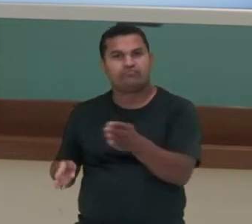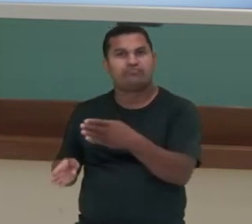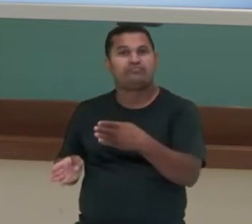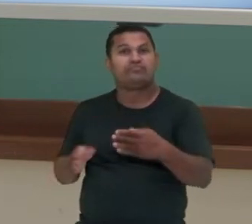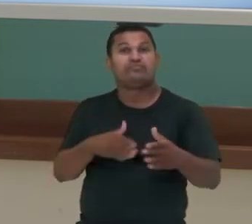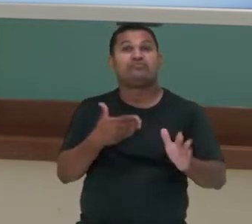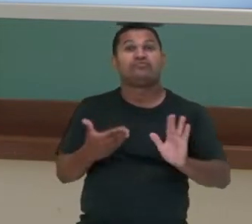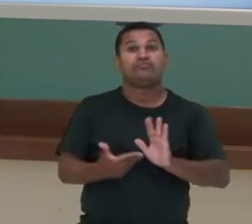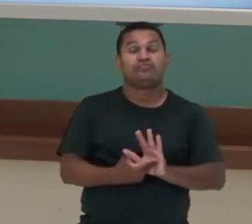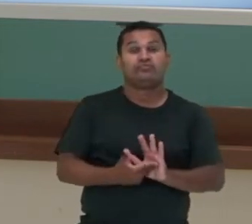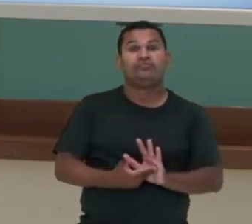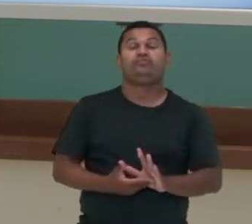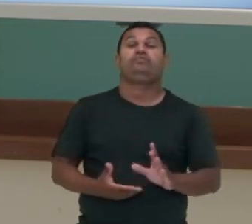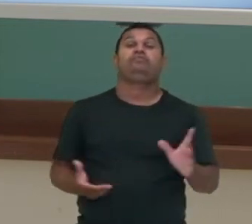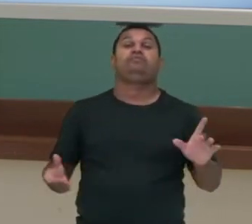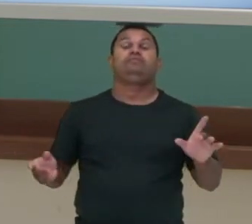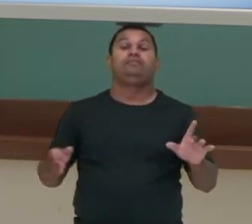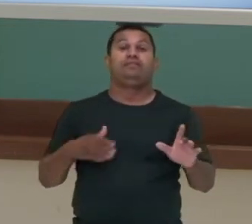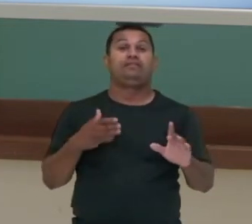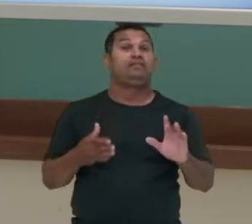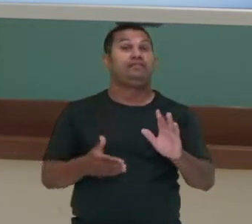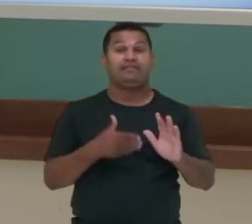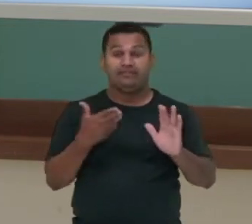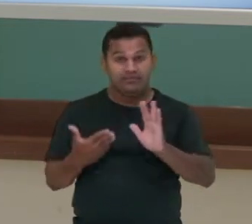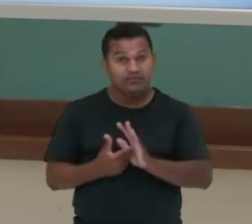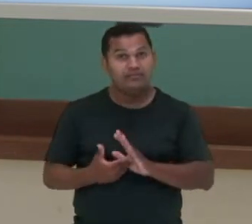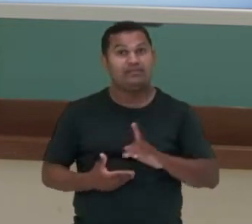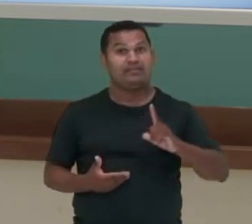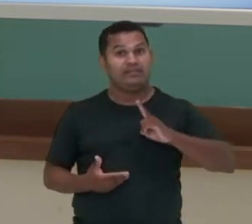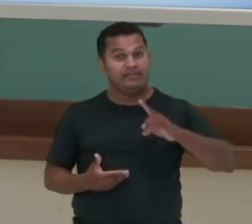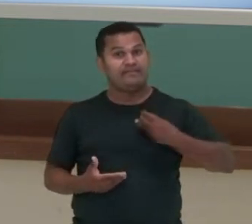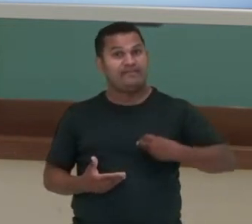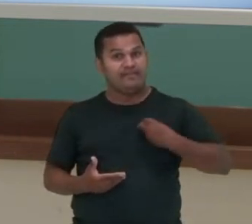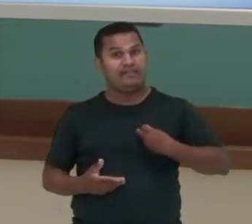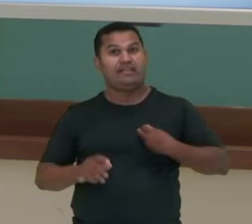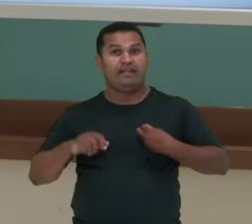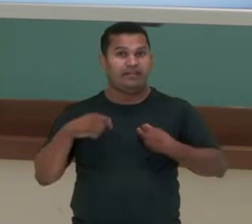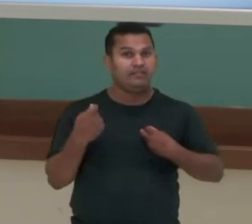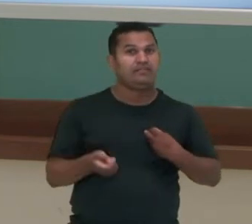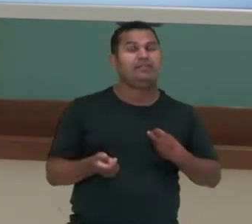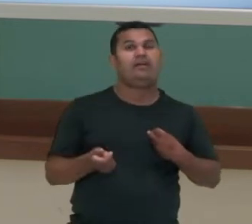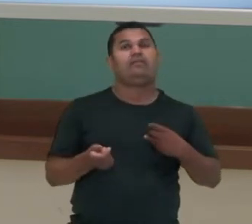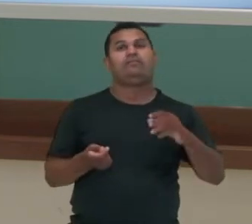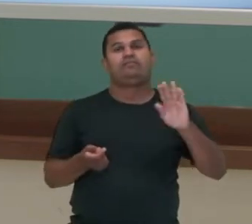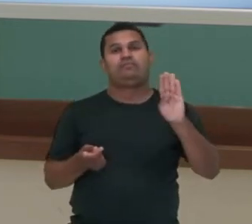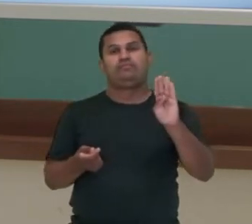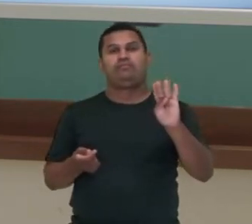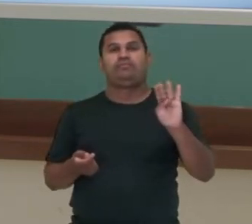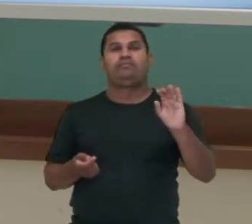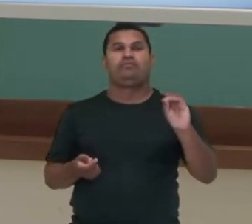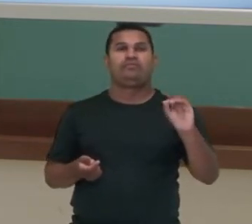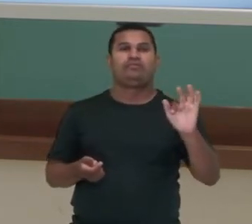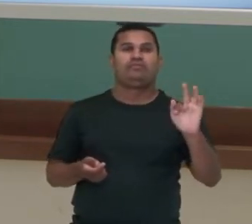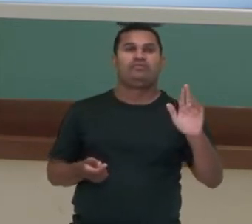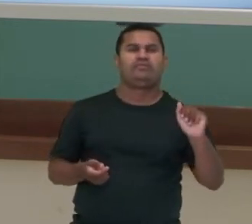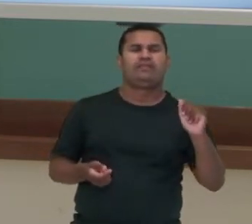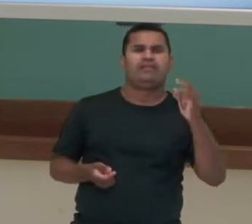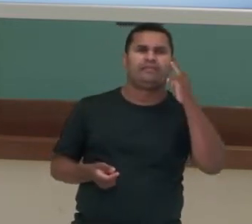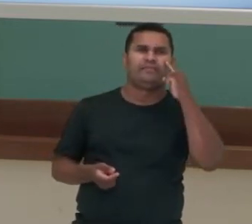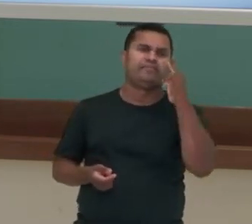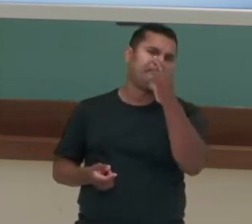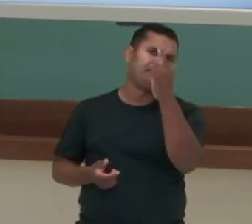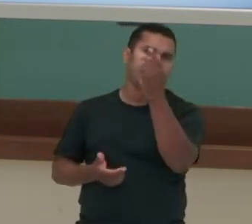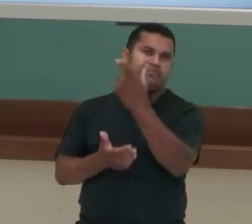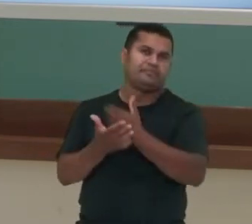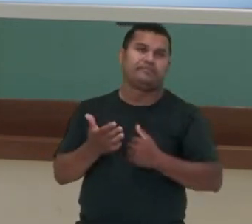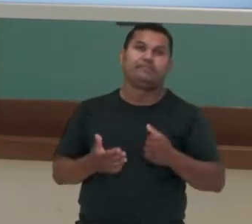do planeta vai fazer parte da biosfera. Observando a imagem ali ao lado, a gente vai ver que a